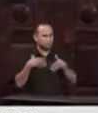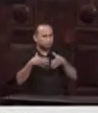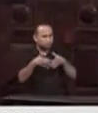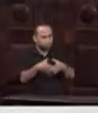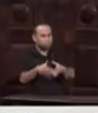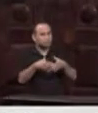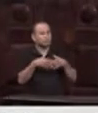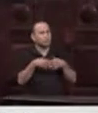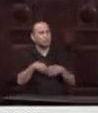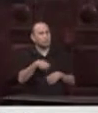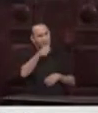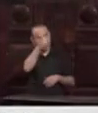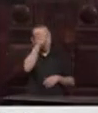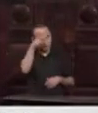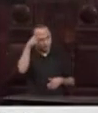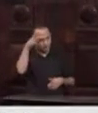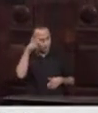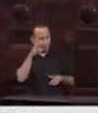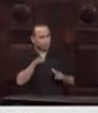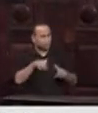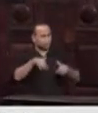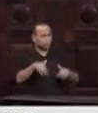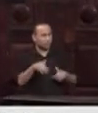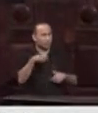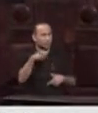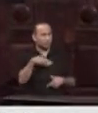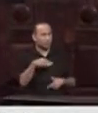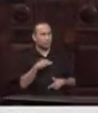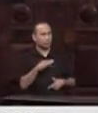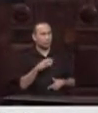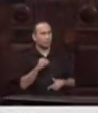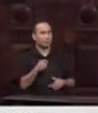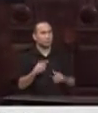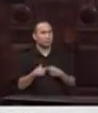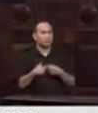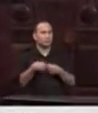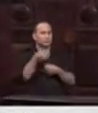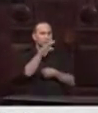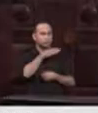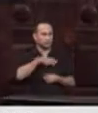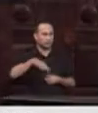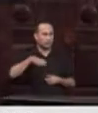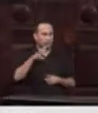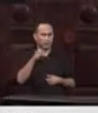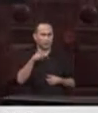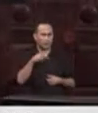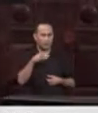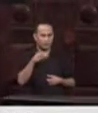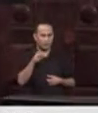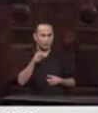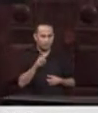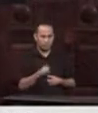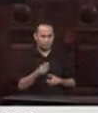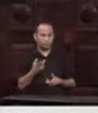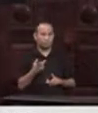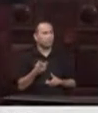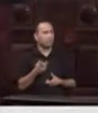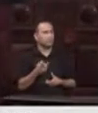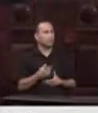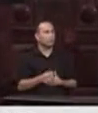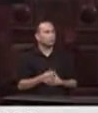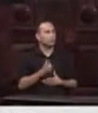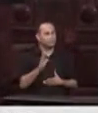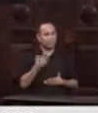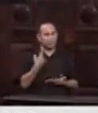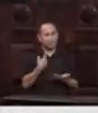de prefeitos, agentes políticos e econômicos dos municípios da região da Bacia de Campos. Prefeito de Macaé já